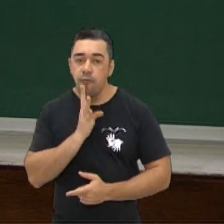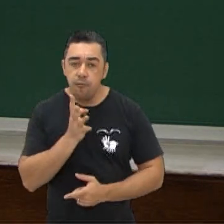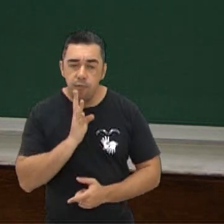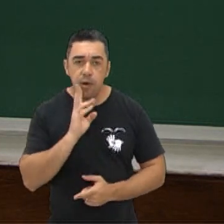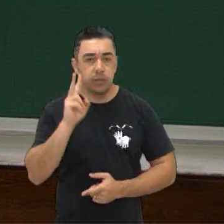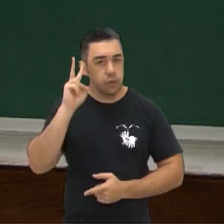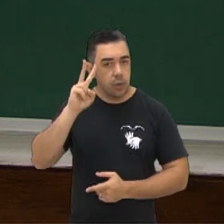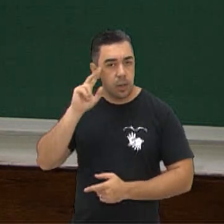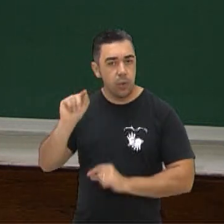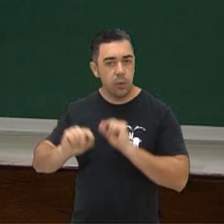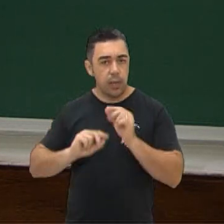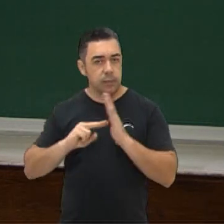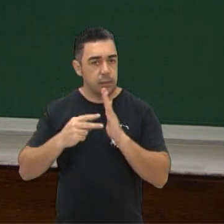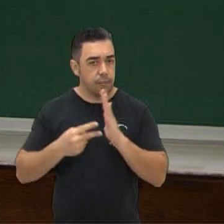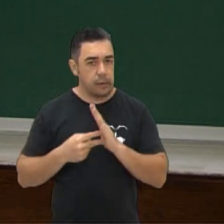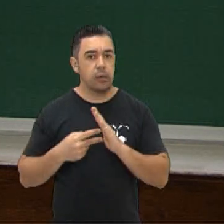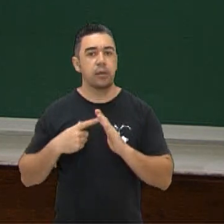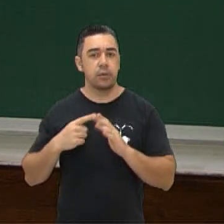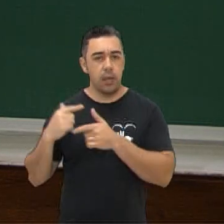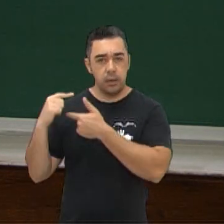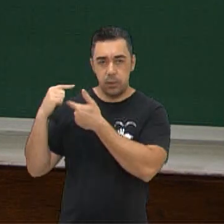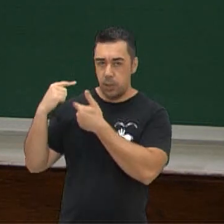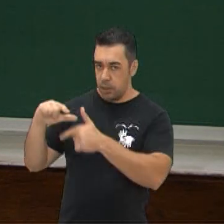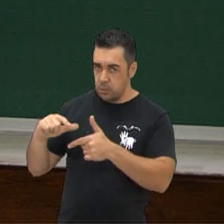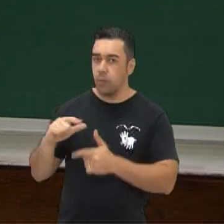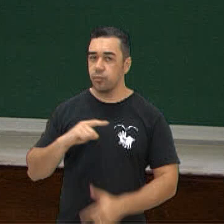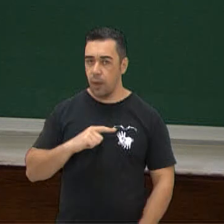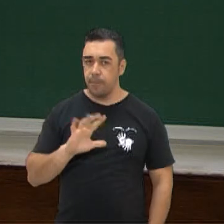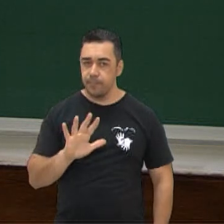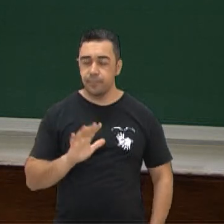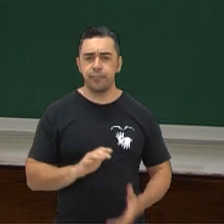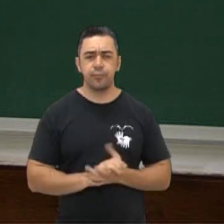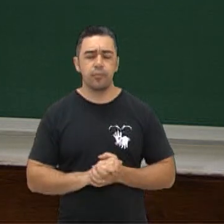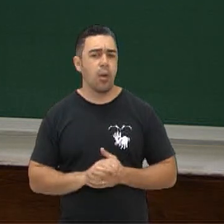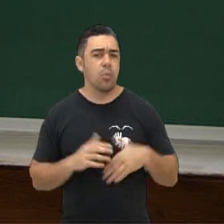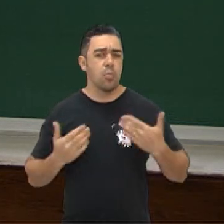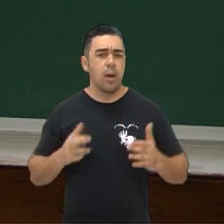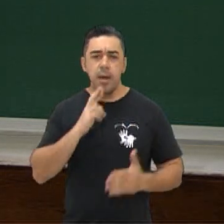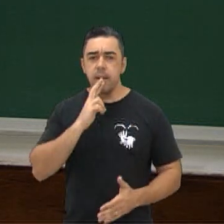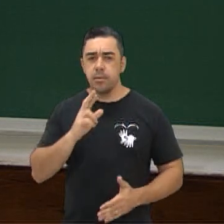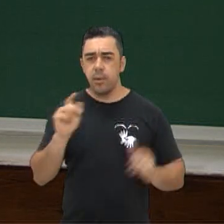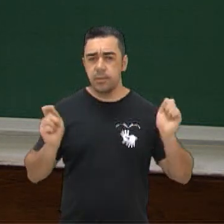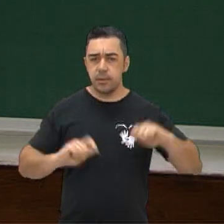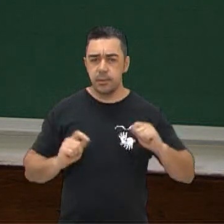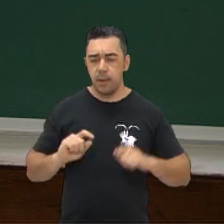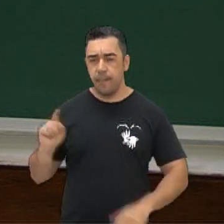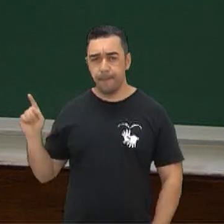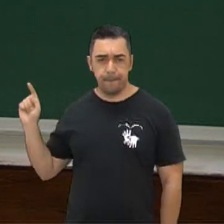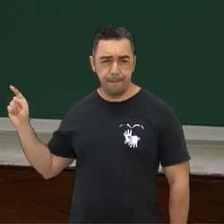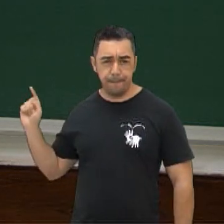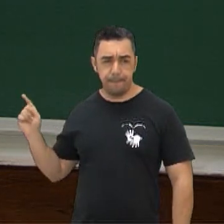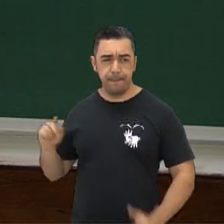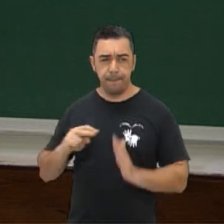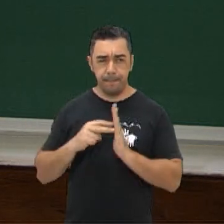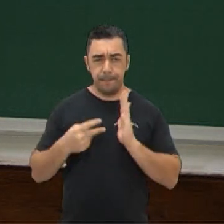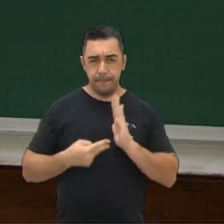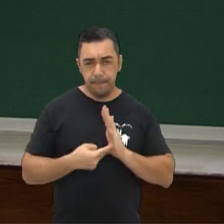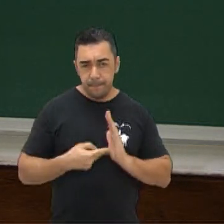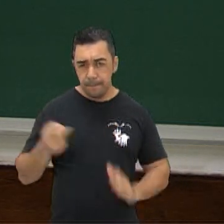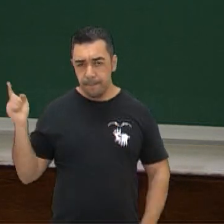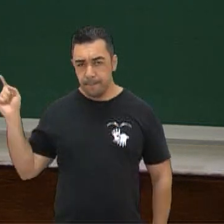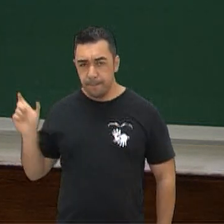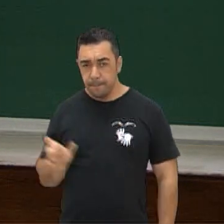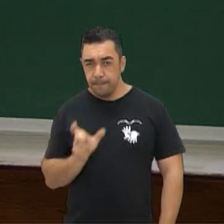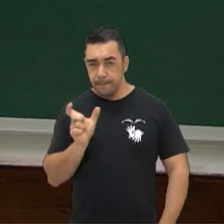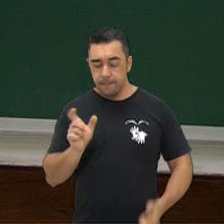história, ela tem a ver, ela tem uma longa tradição, né? Então, quais são as respostas possíveis para o significado da palavra